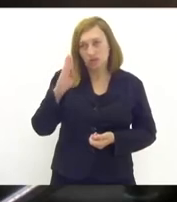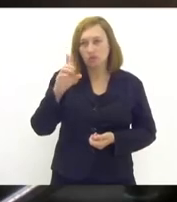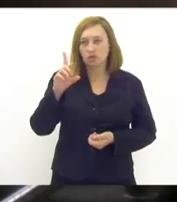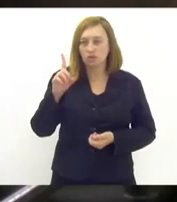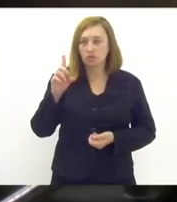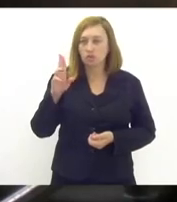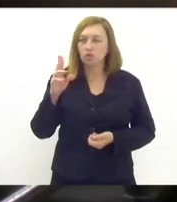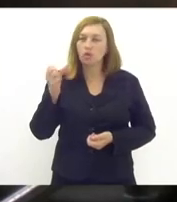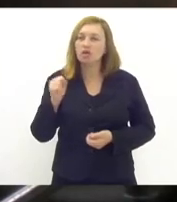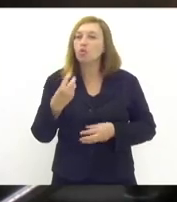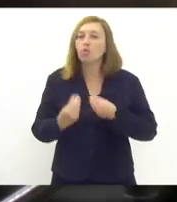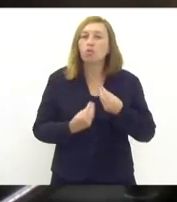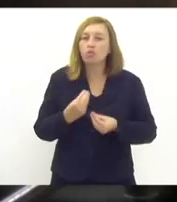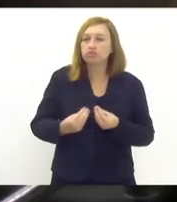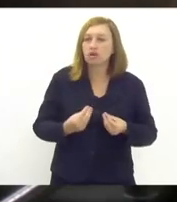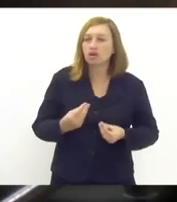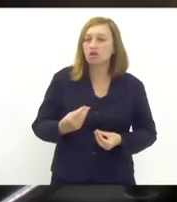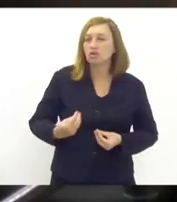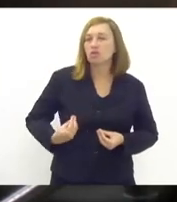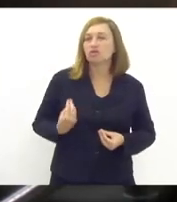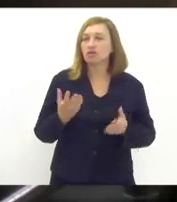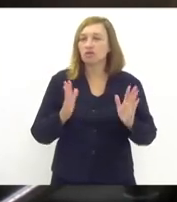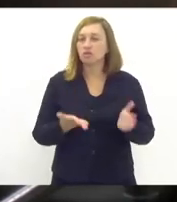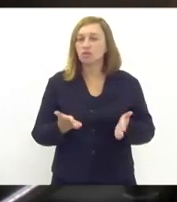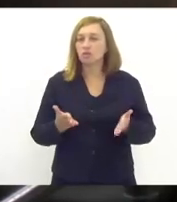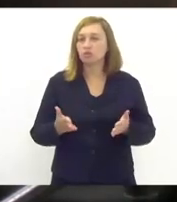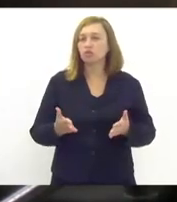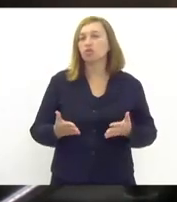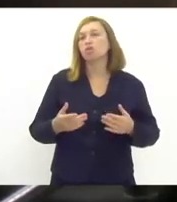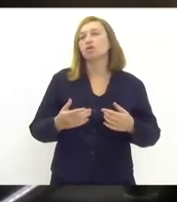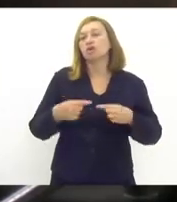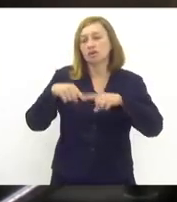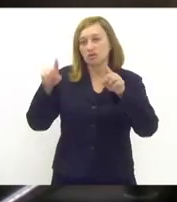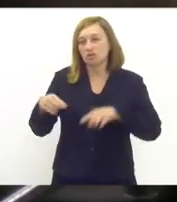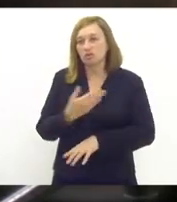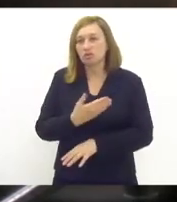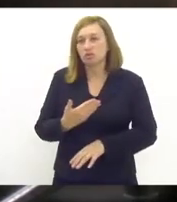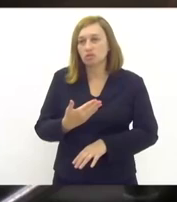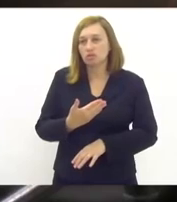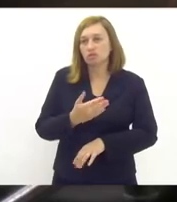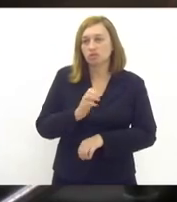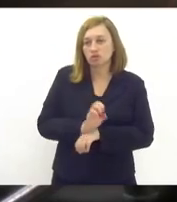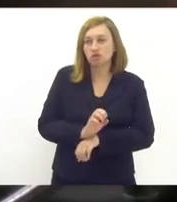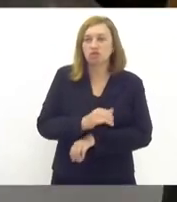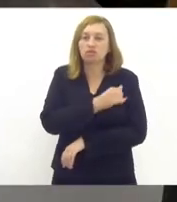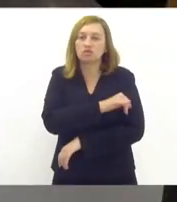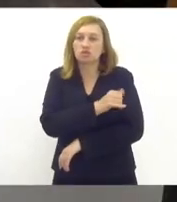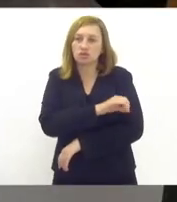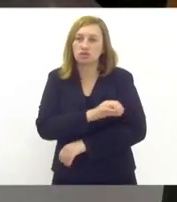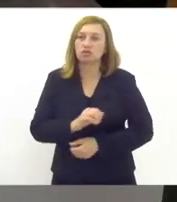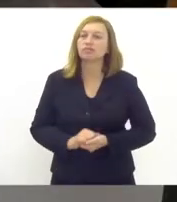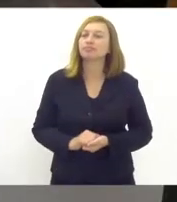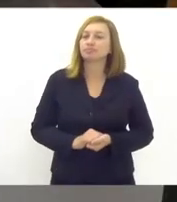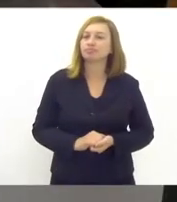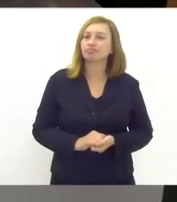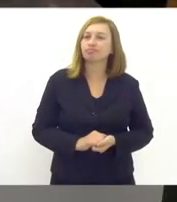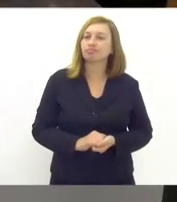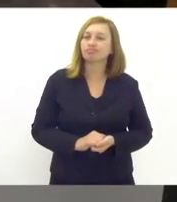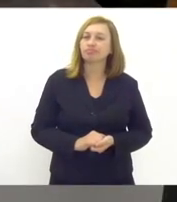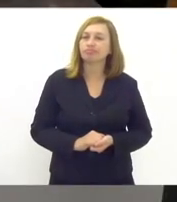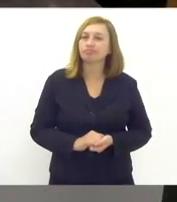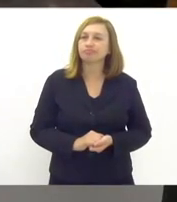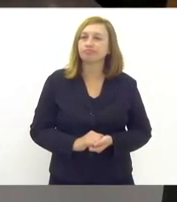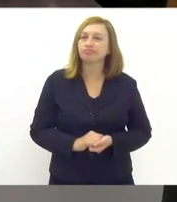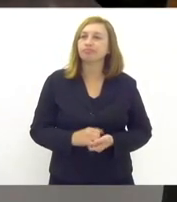situação funcional hoje, como servidor do Estado do Rio de Janeiro, como membro das forças de segurança do nosso Estado,